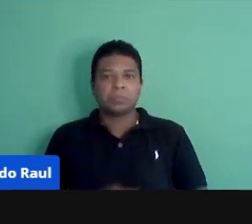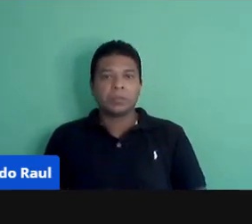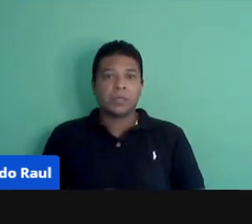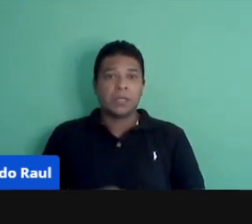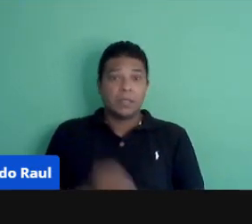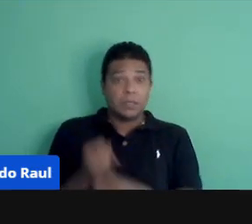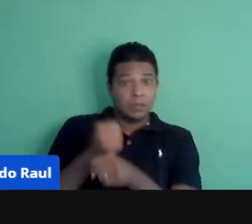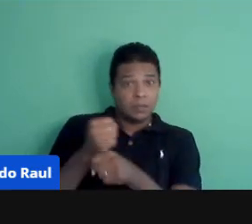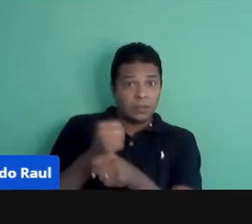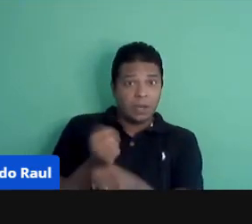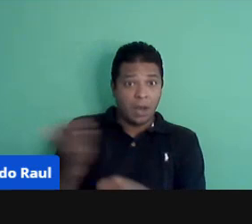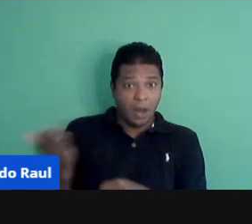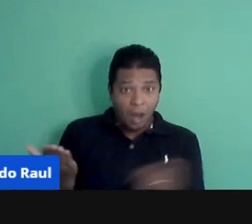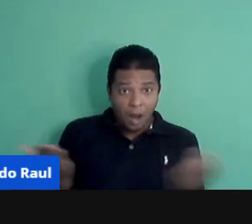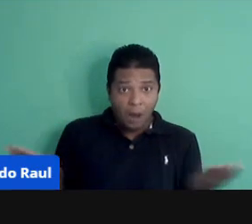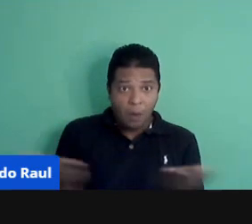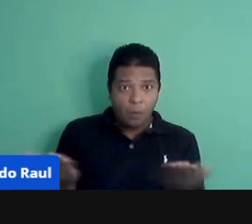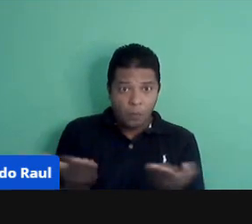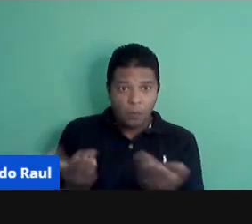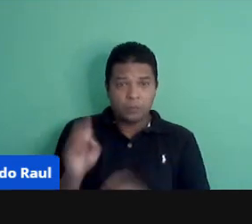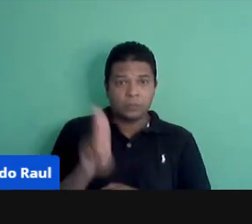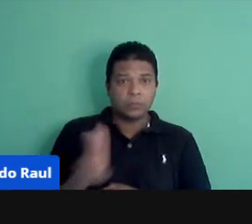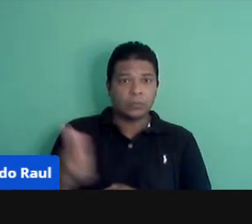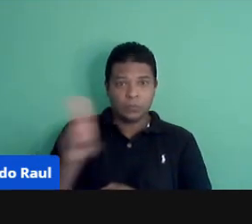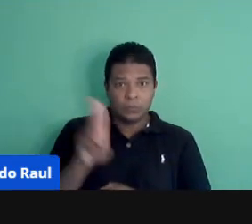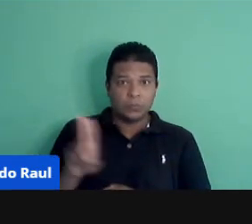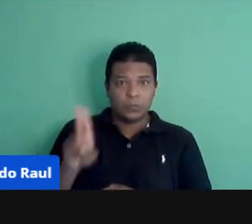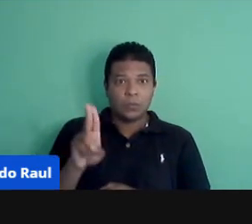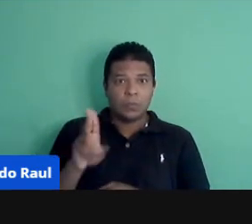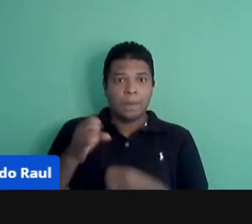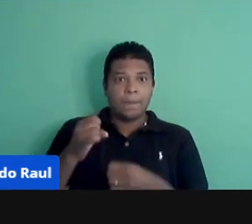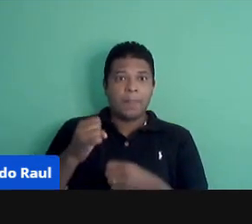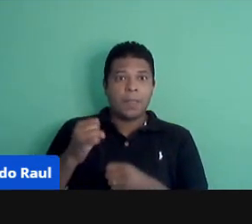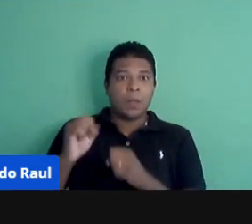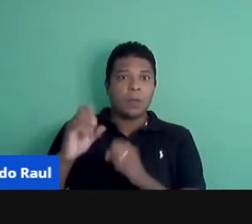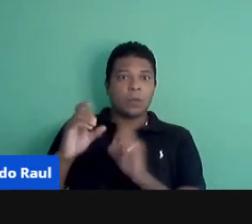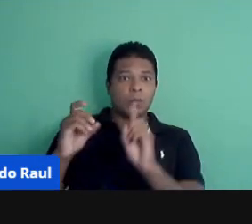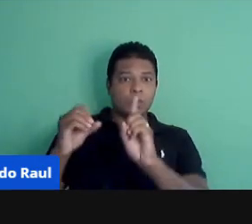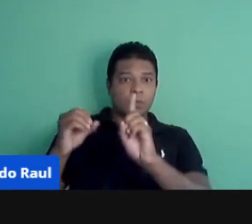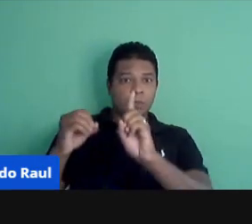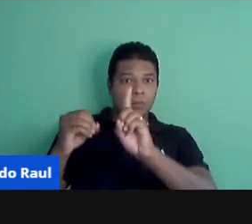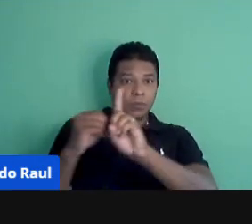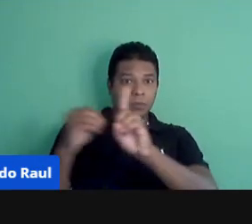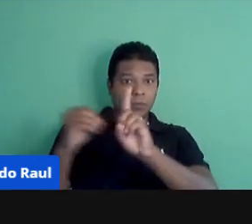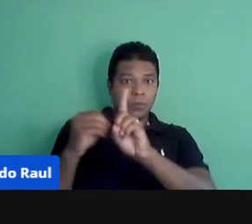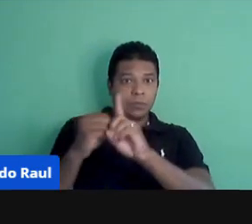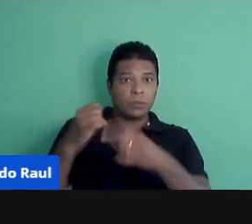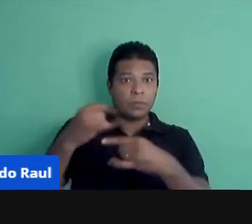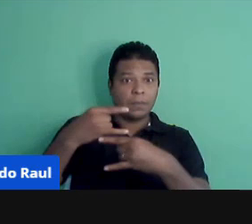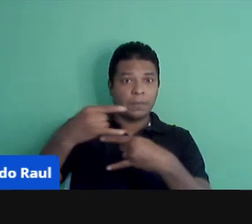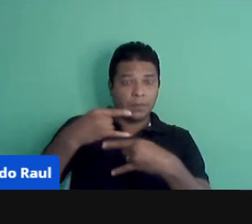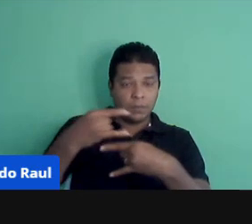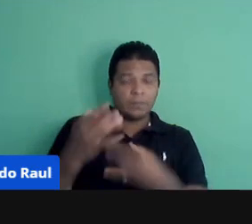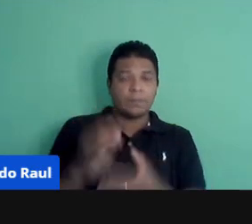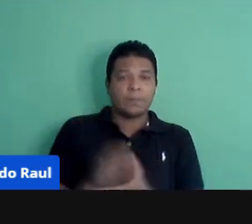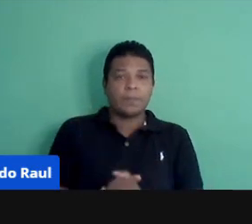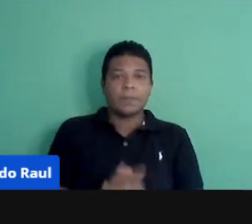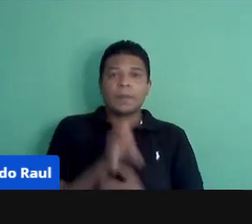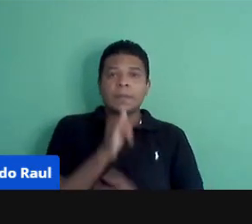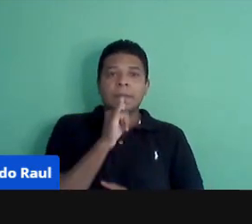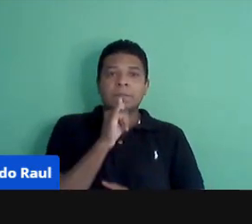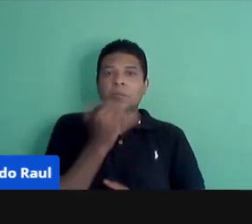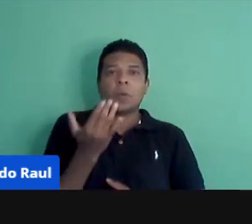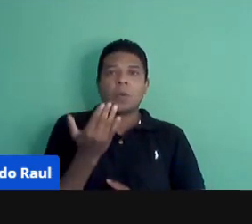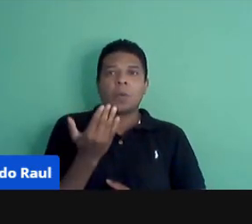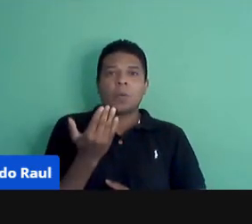ano nós passamos a utilizar as aulas no Meet, porque nós imaginávamos que os alunos do 6º ano, por exemplo, não teriam maturidade